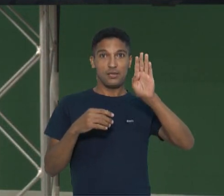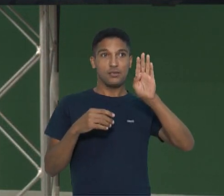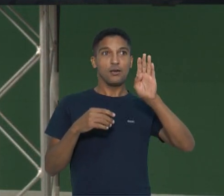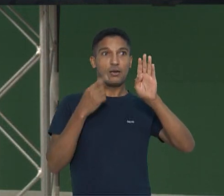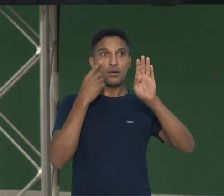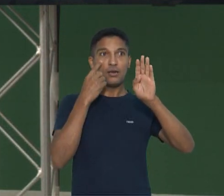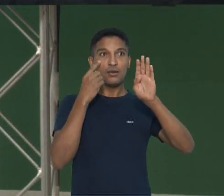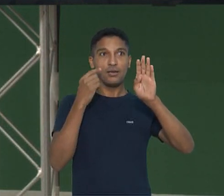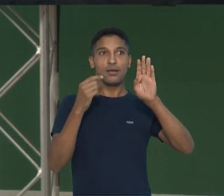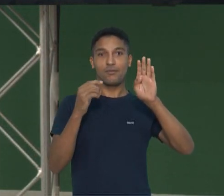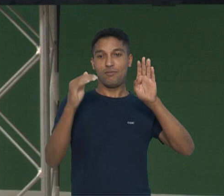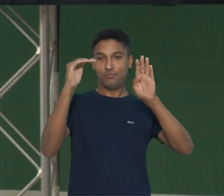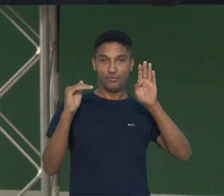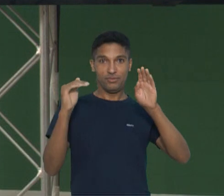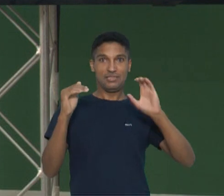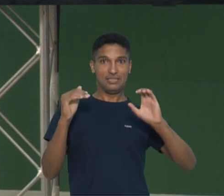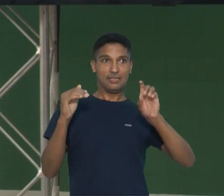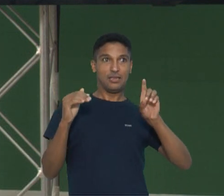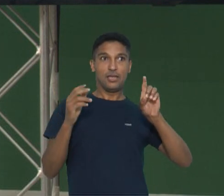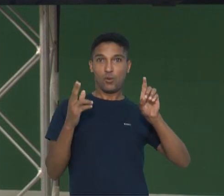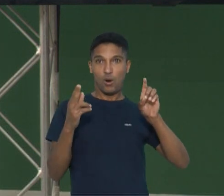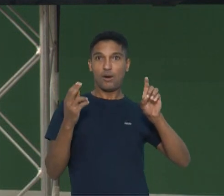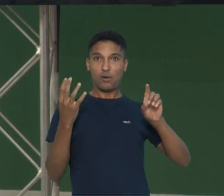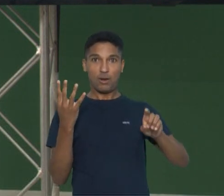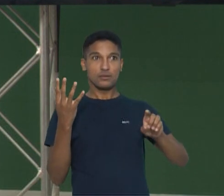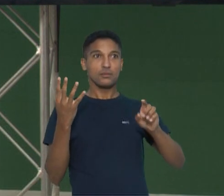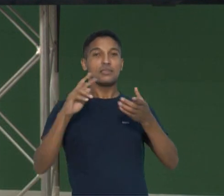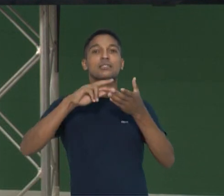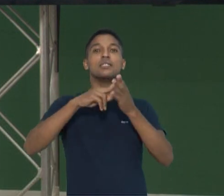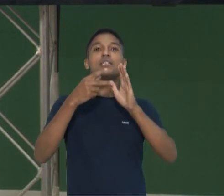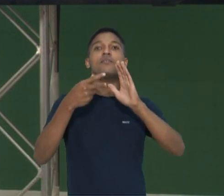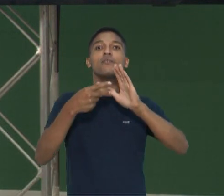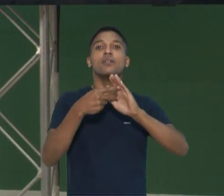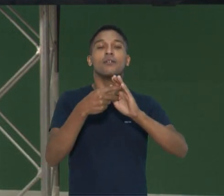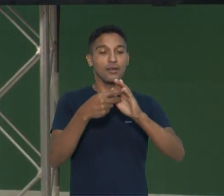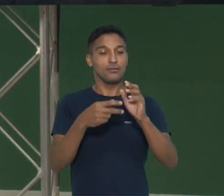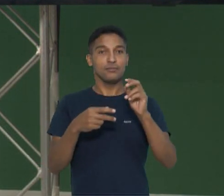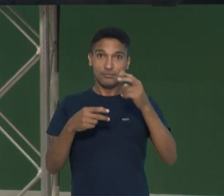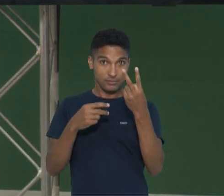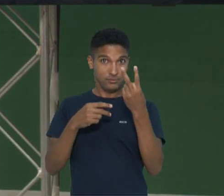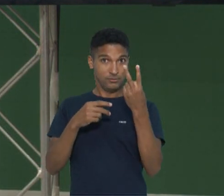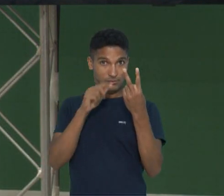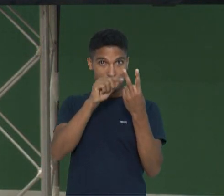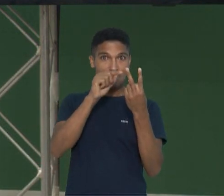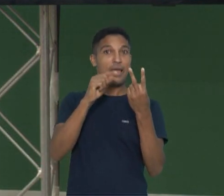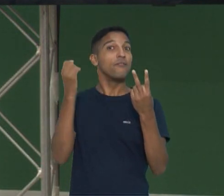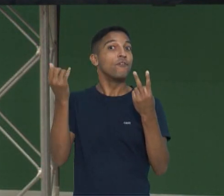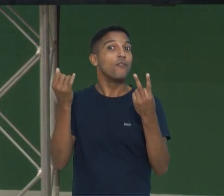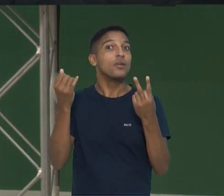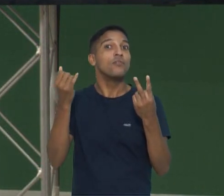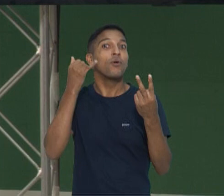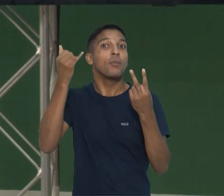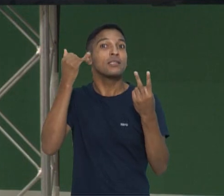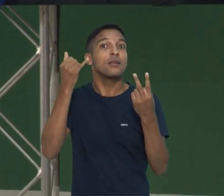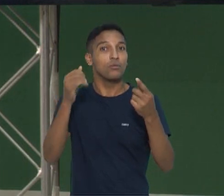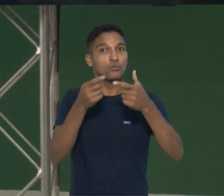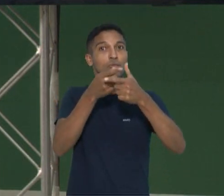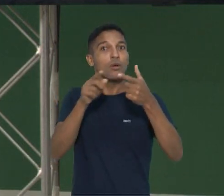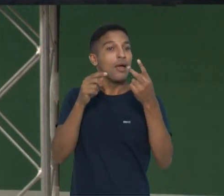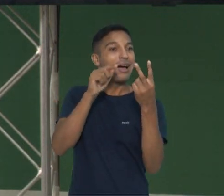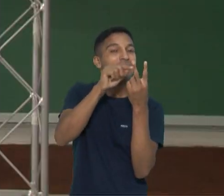Ok, temos a primeira informação do problema. Depois, nós temos que as coordenadas dos focos